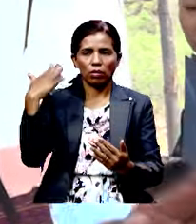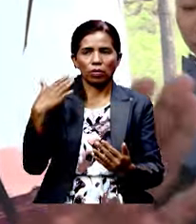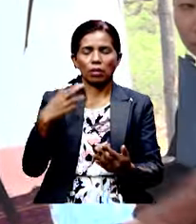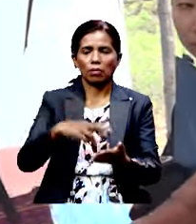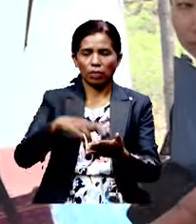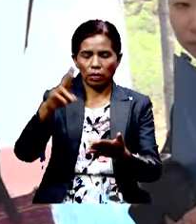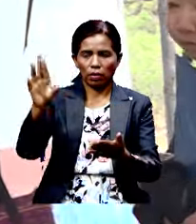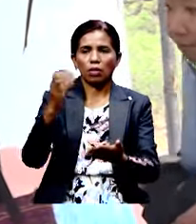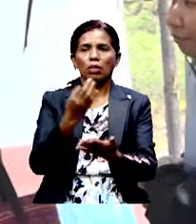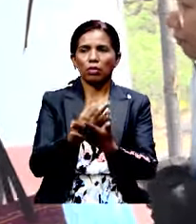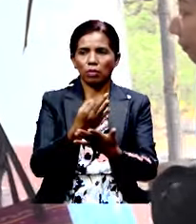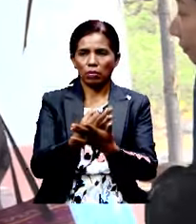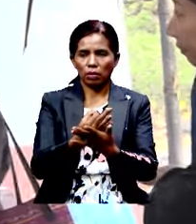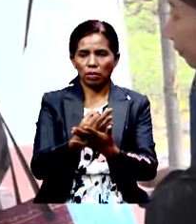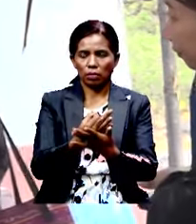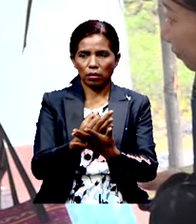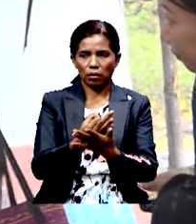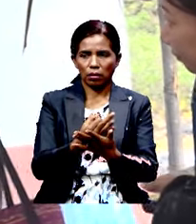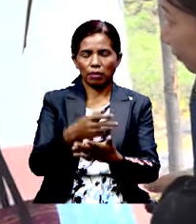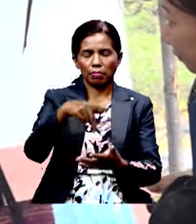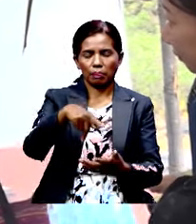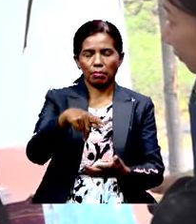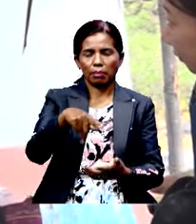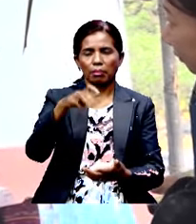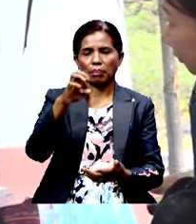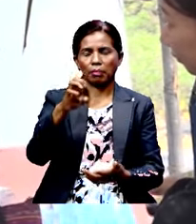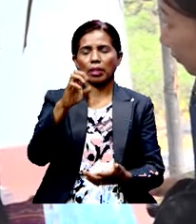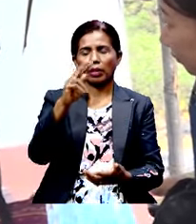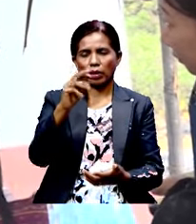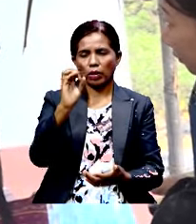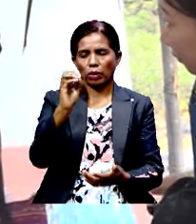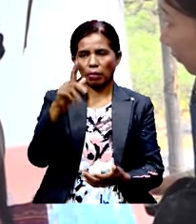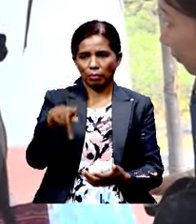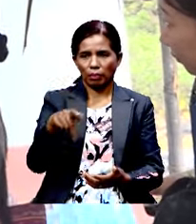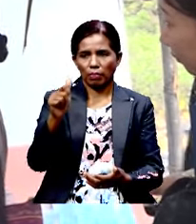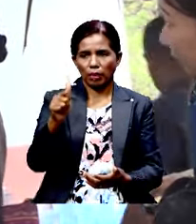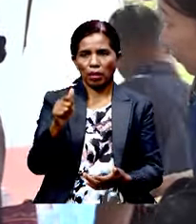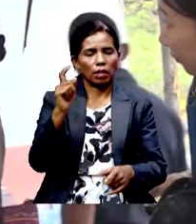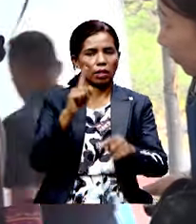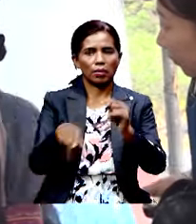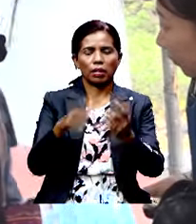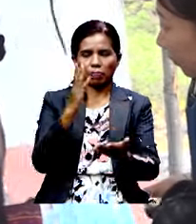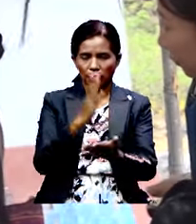aprova o orçamento ida bolunaram pemopa, né, serviço ida né mão de obra labele